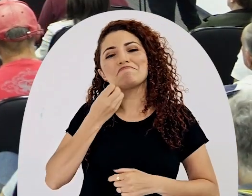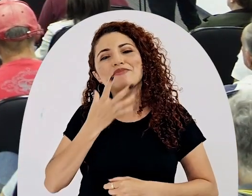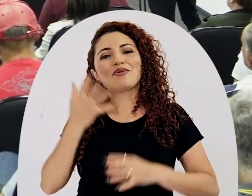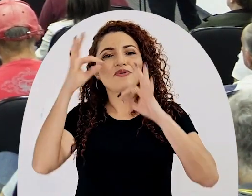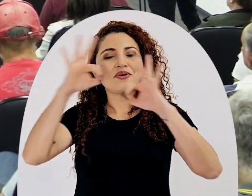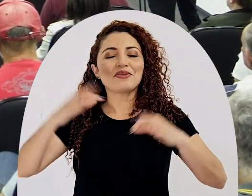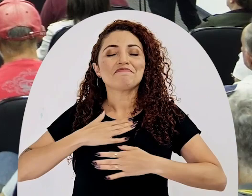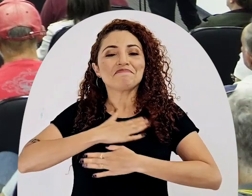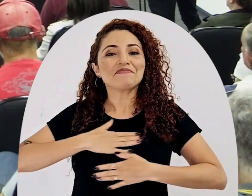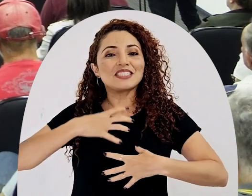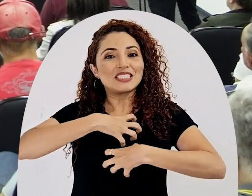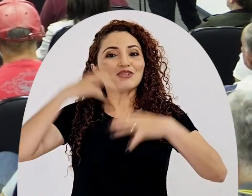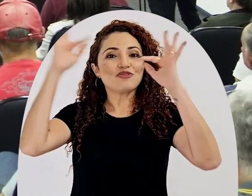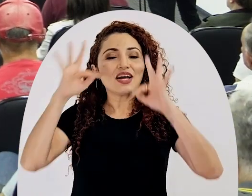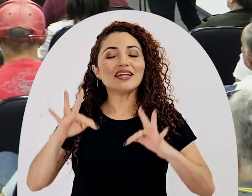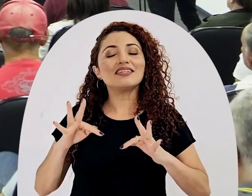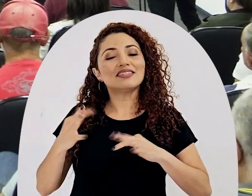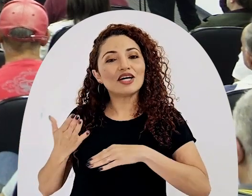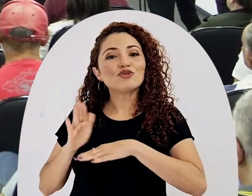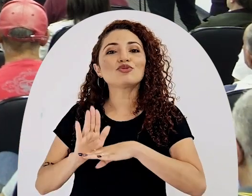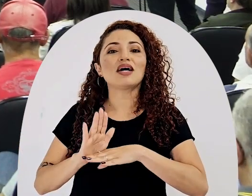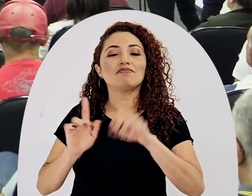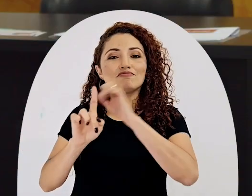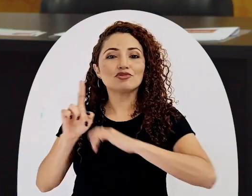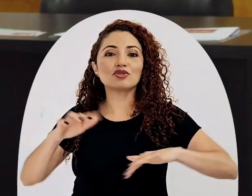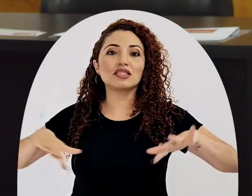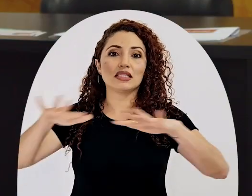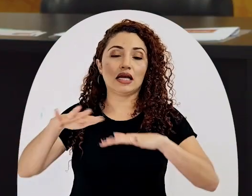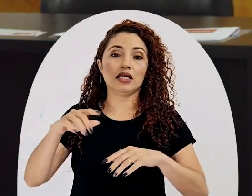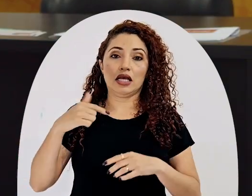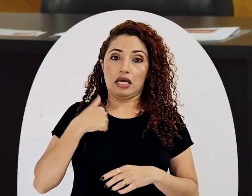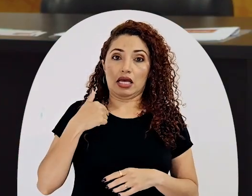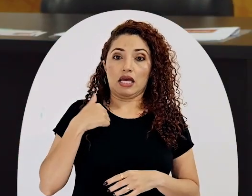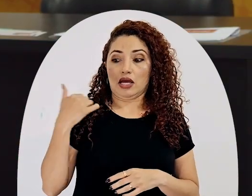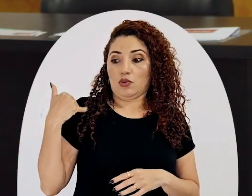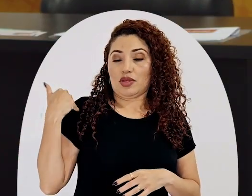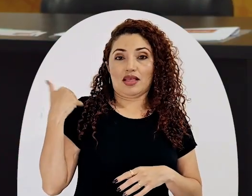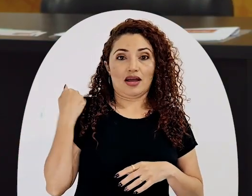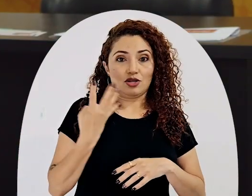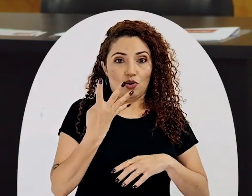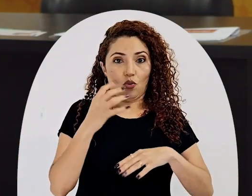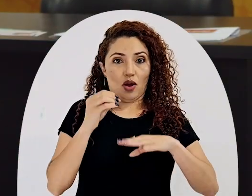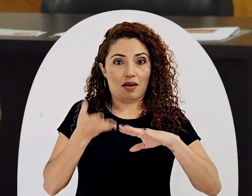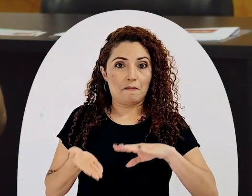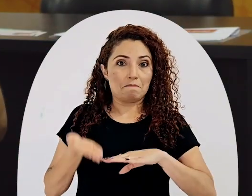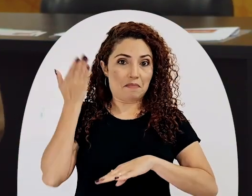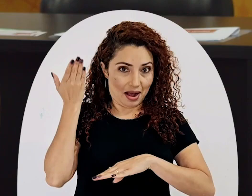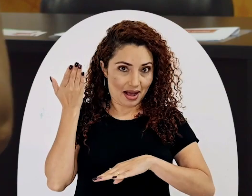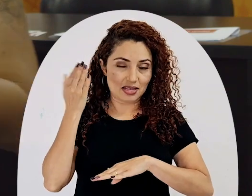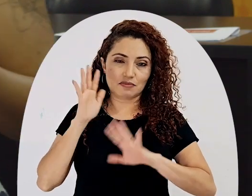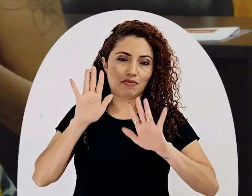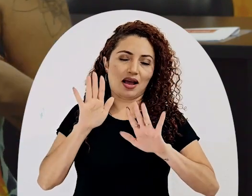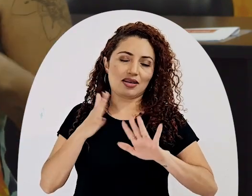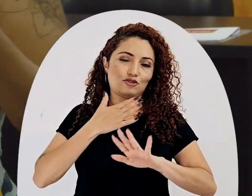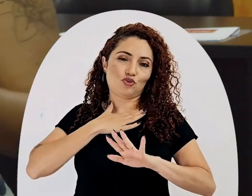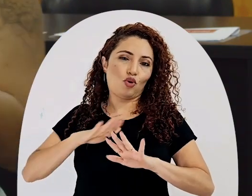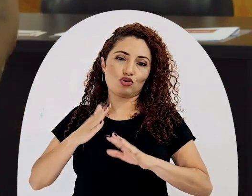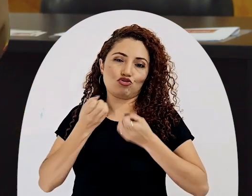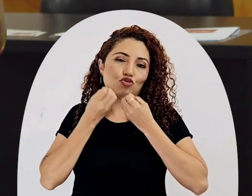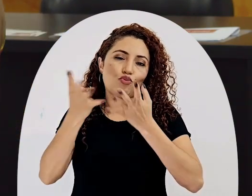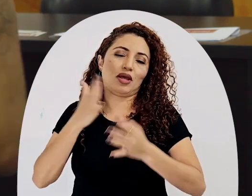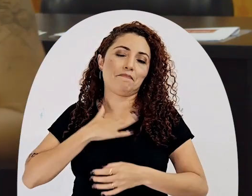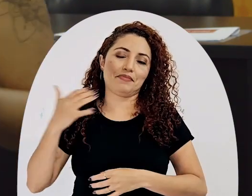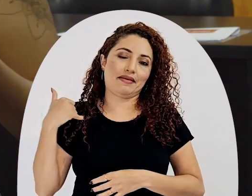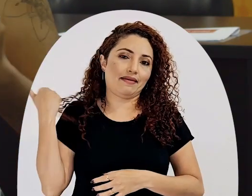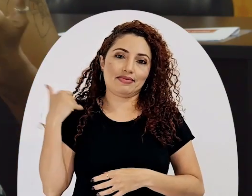para a sociedade. Eu sou uma mulher 40 a mais, não gosto de denunciar a minha idade, mas na diversidade e inclusão, nós denominamos